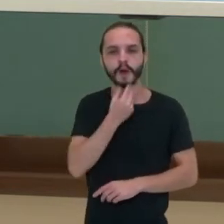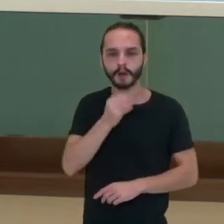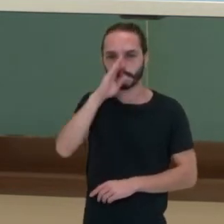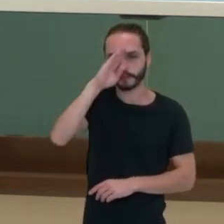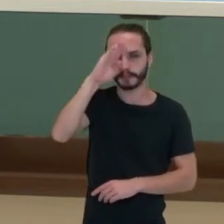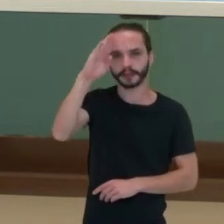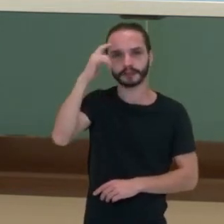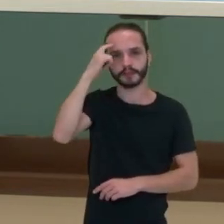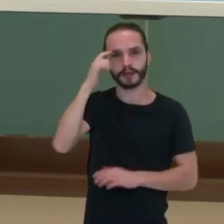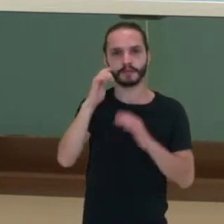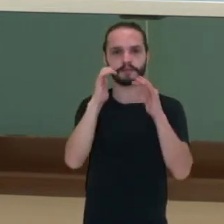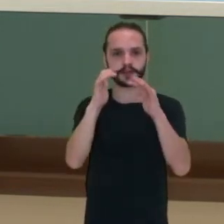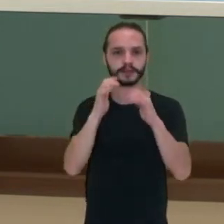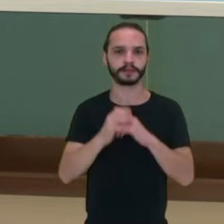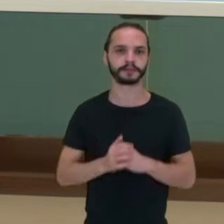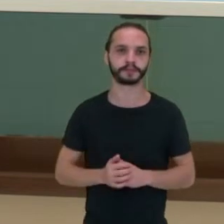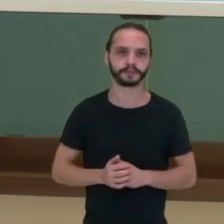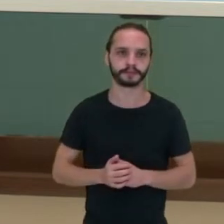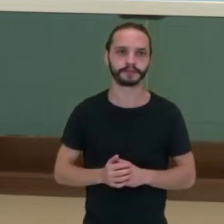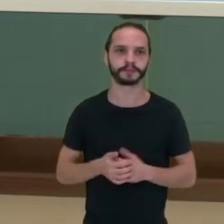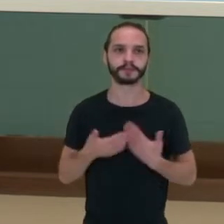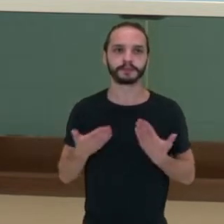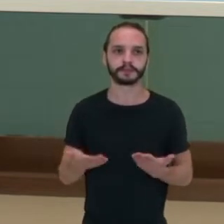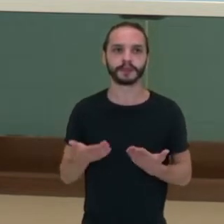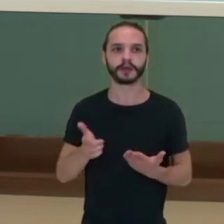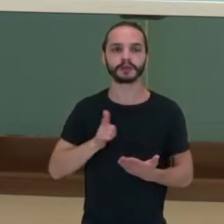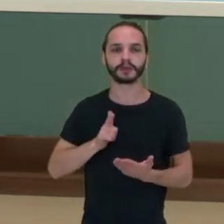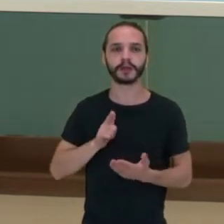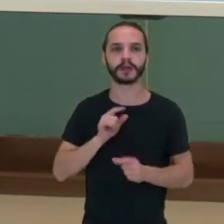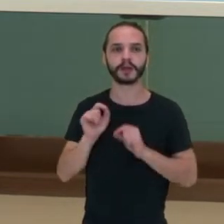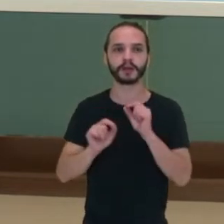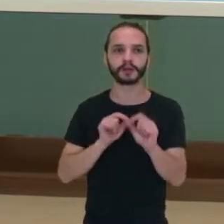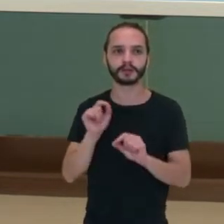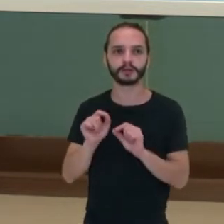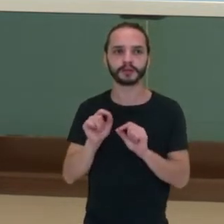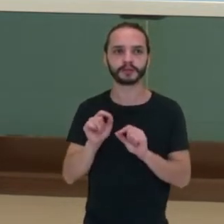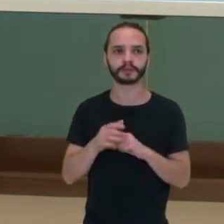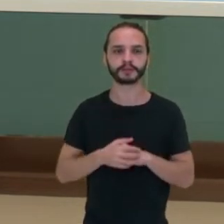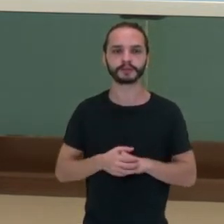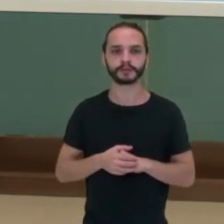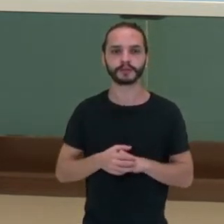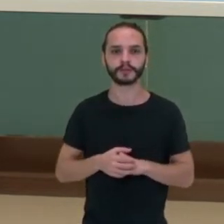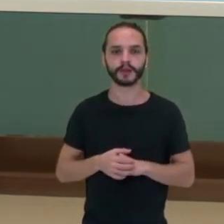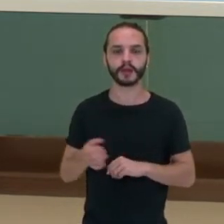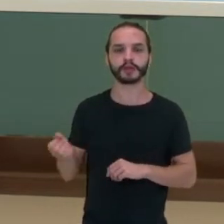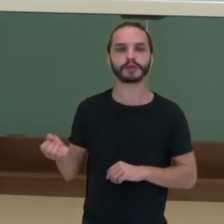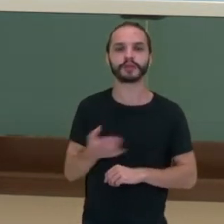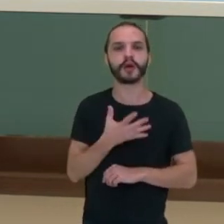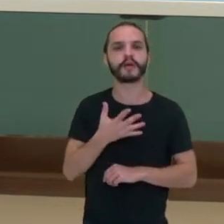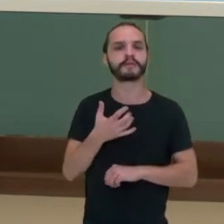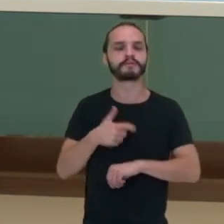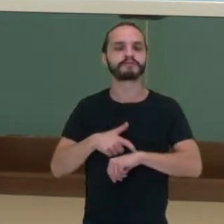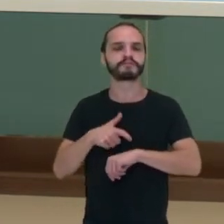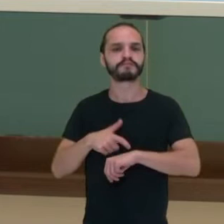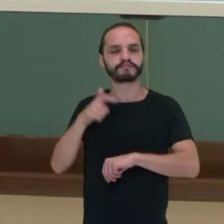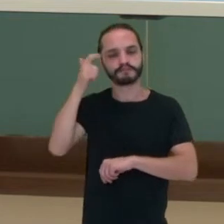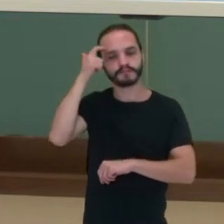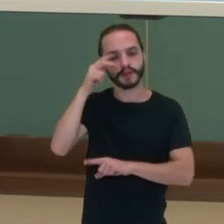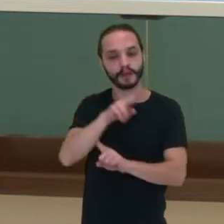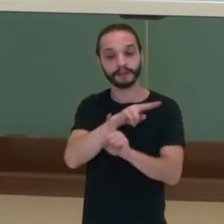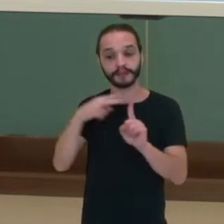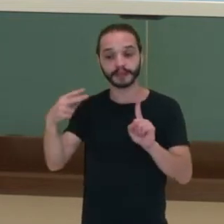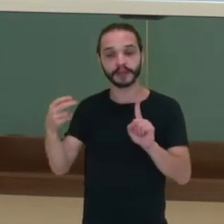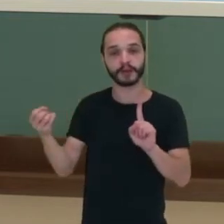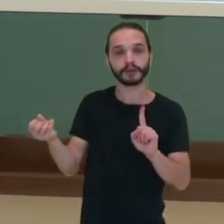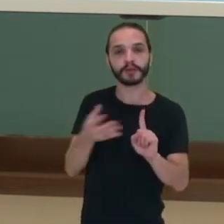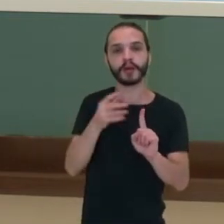do pensamento. Então propunha a ressurreição consciente, ou seja, uma ressurreição consciente significa que dentro da visão deles,